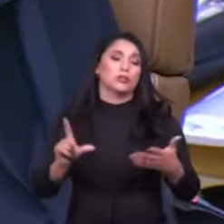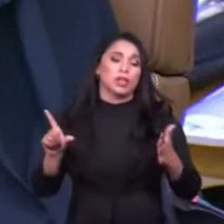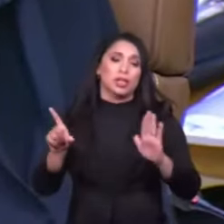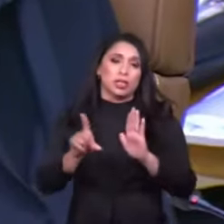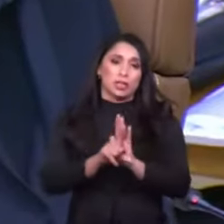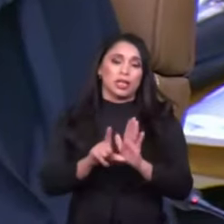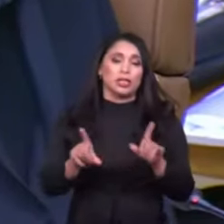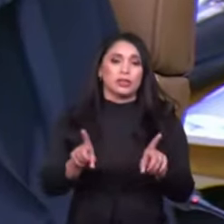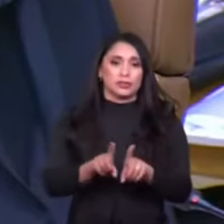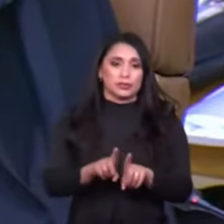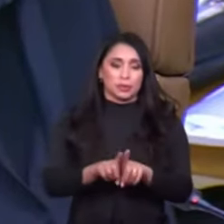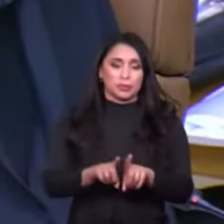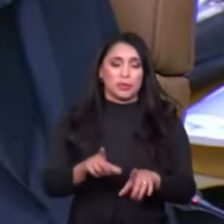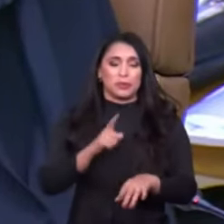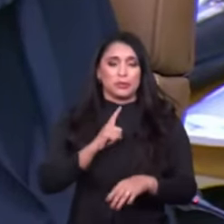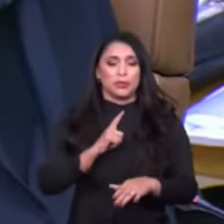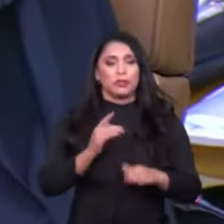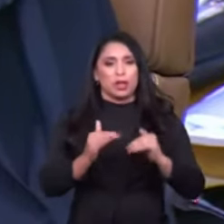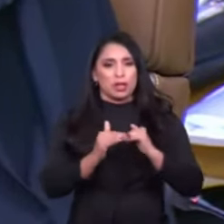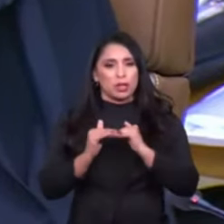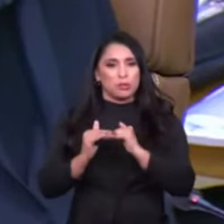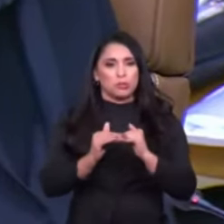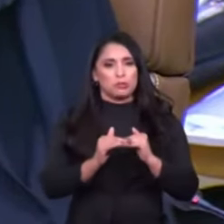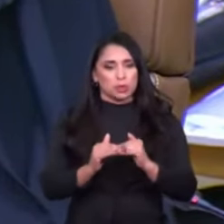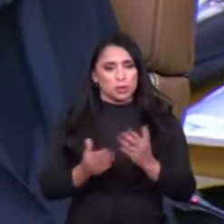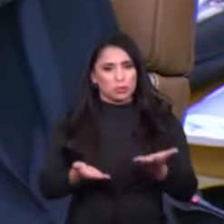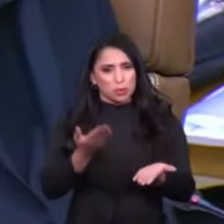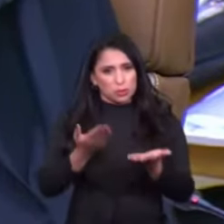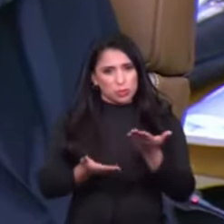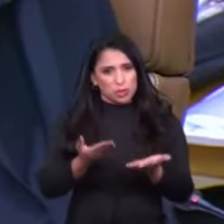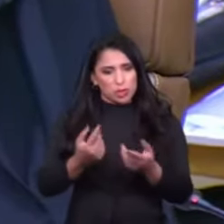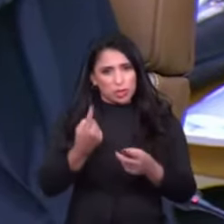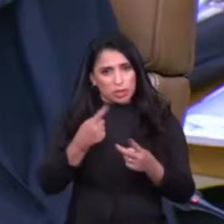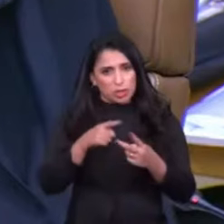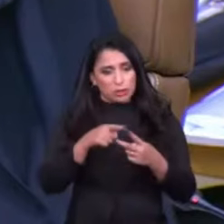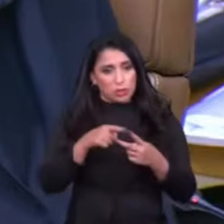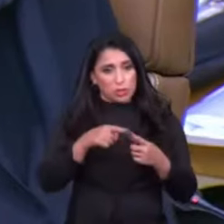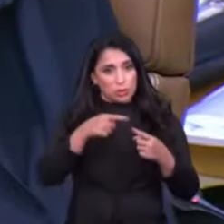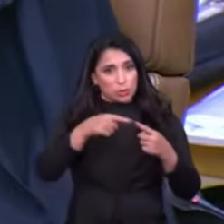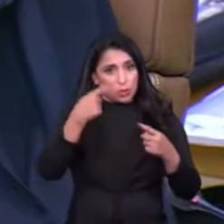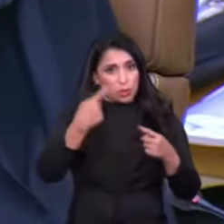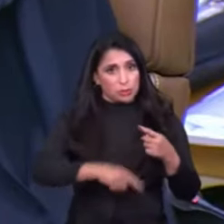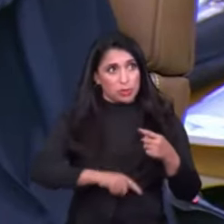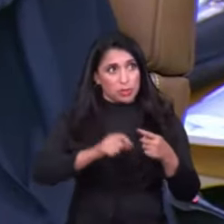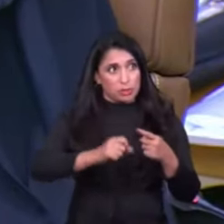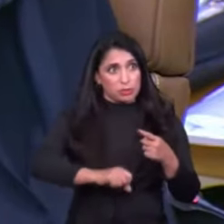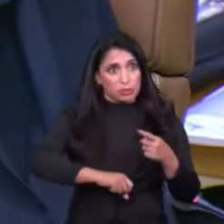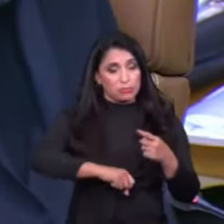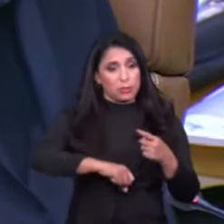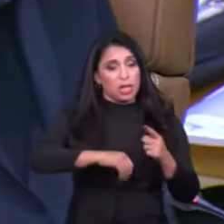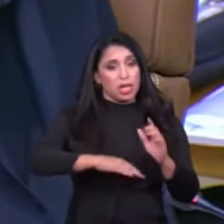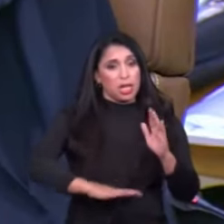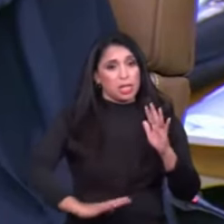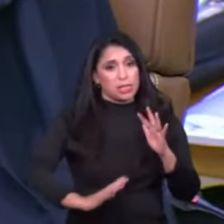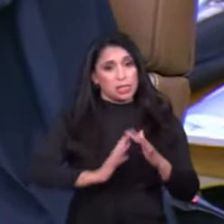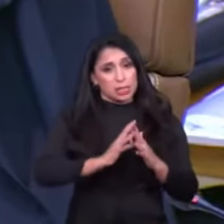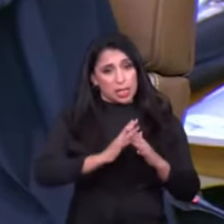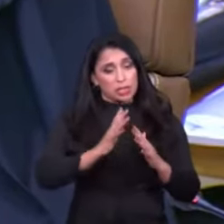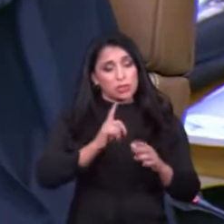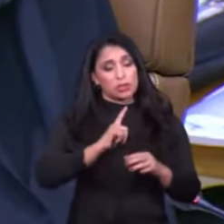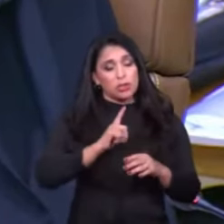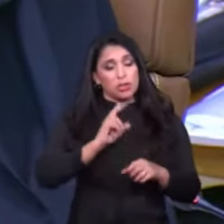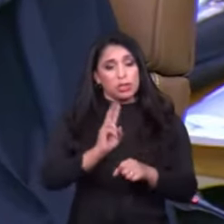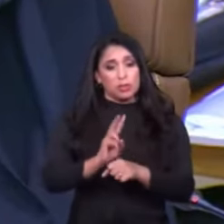Cabe lembrar ainda que o princípio da proporcionalidade apresenta duas vertentes, a da proibição de excesso e a da proibição de proteção